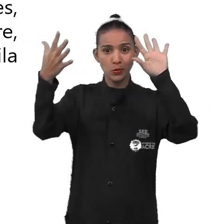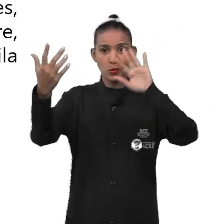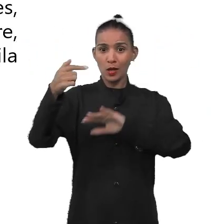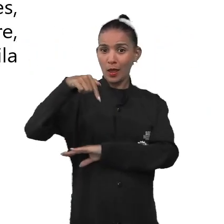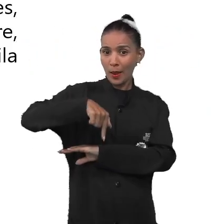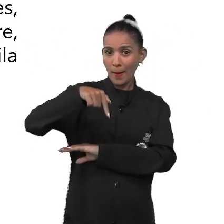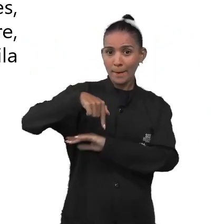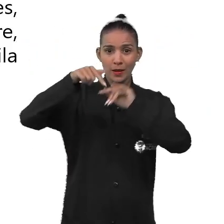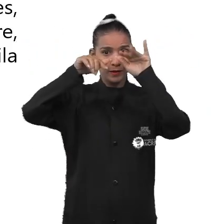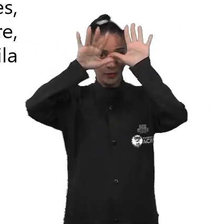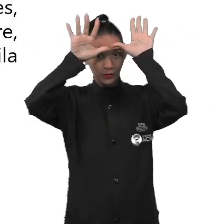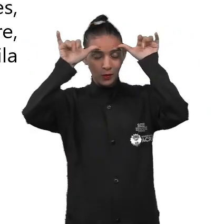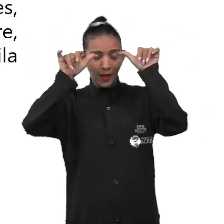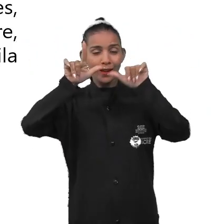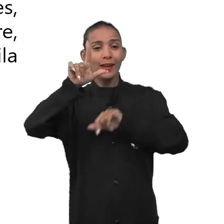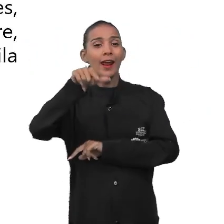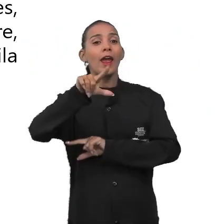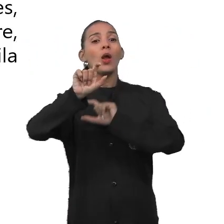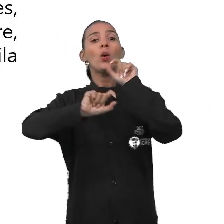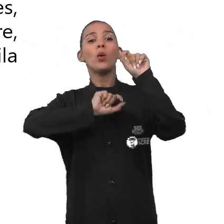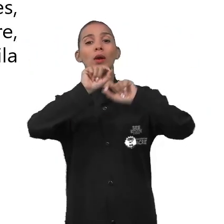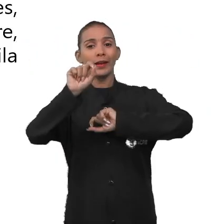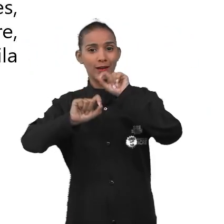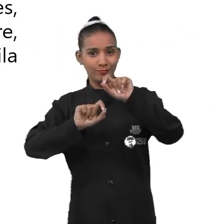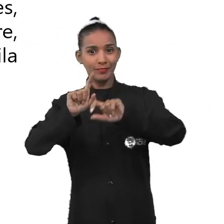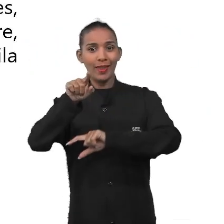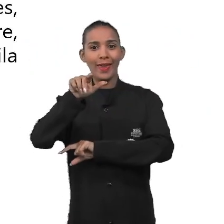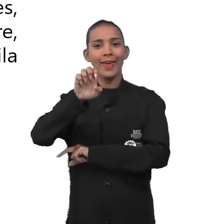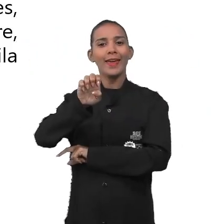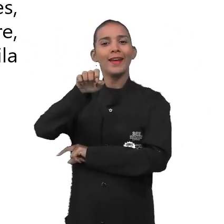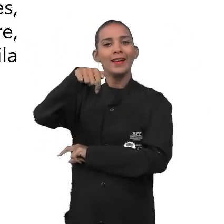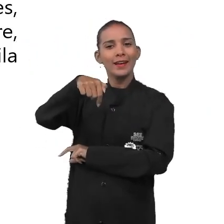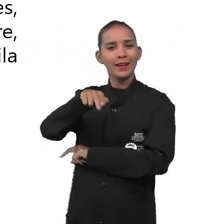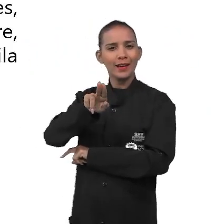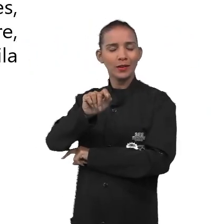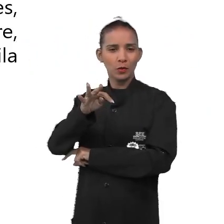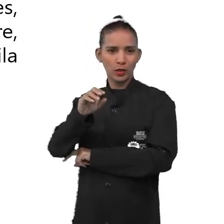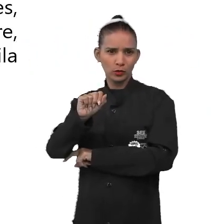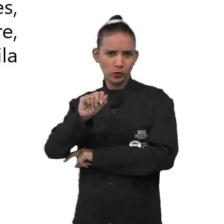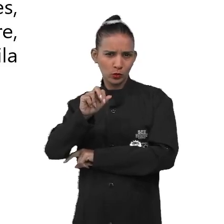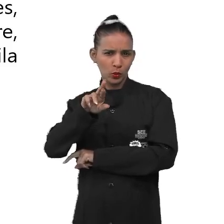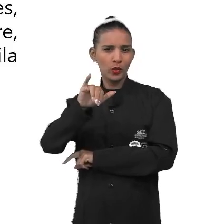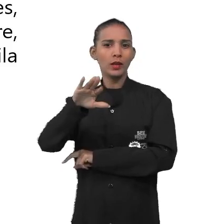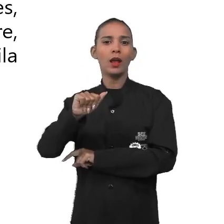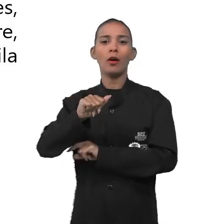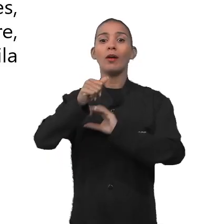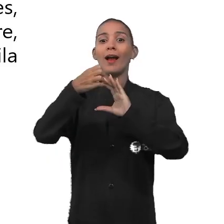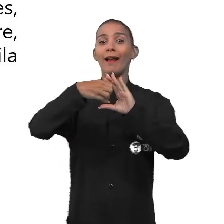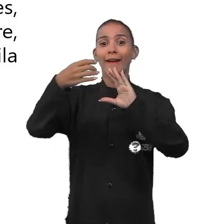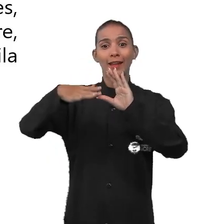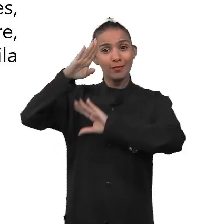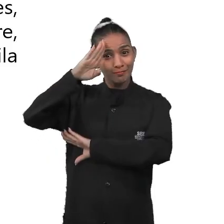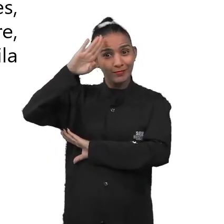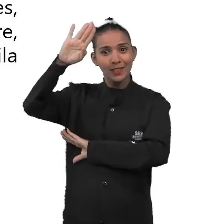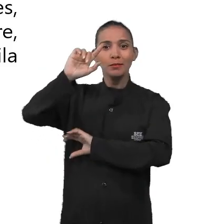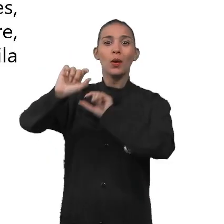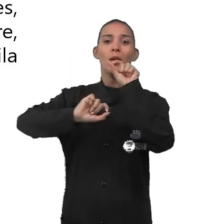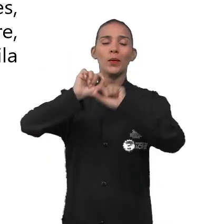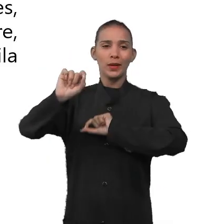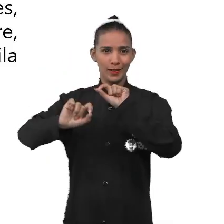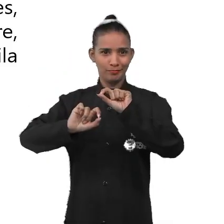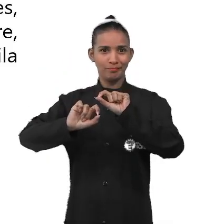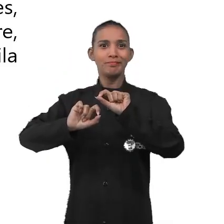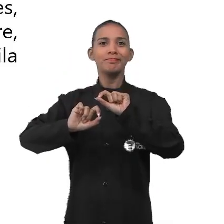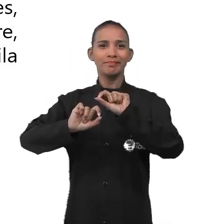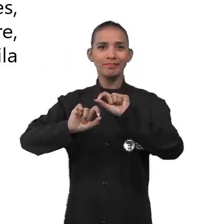tipo equatorial, tá? Clima equatorial. Qual é a principal característica do clima equatorial,